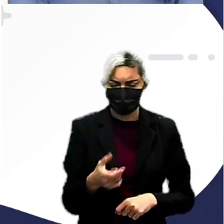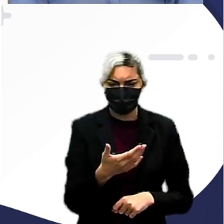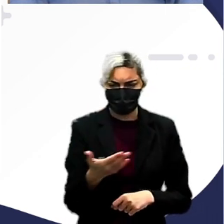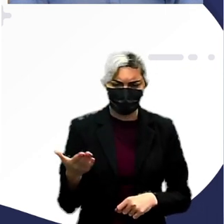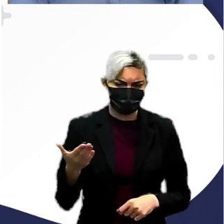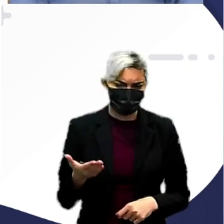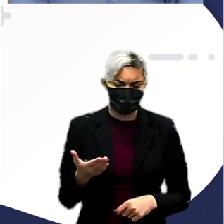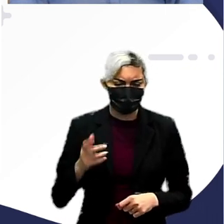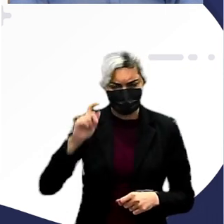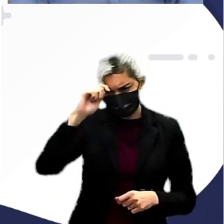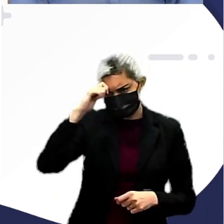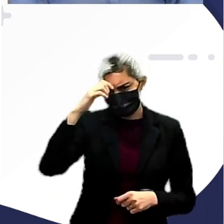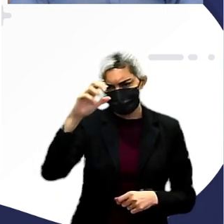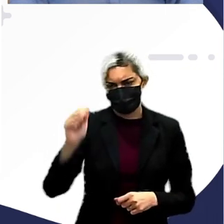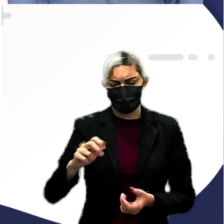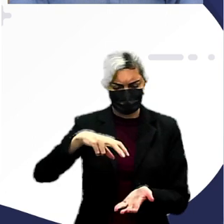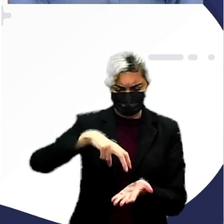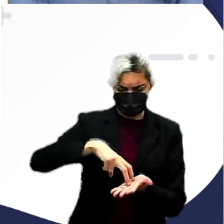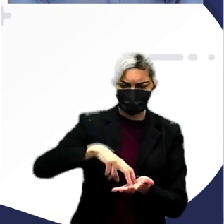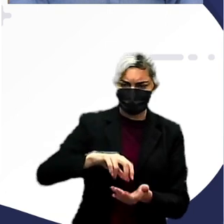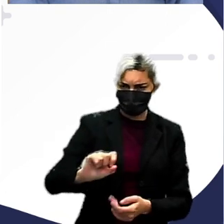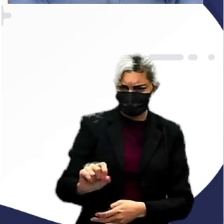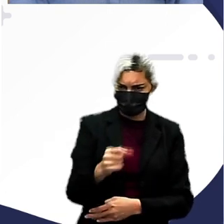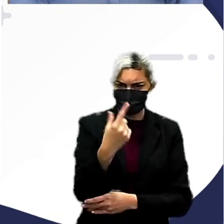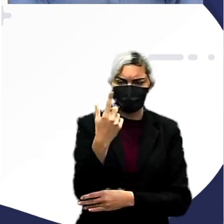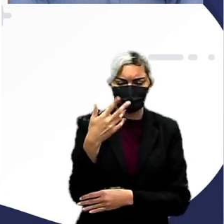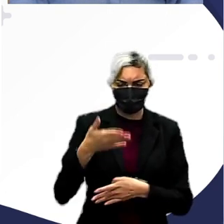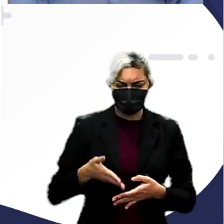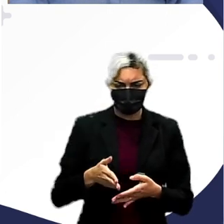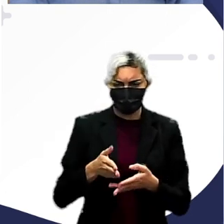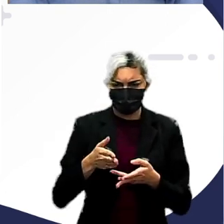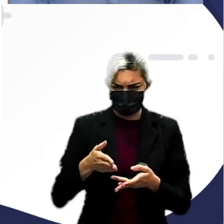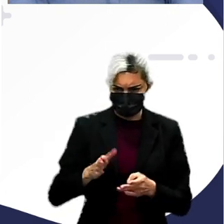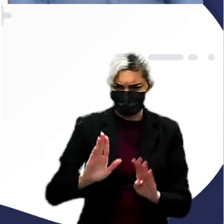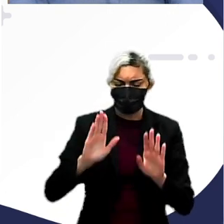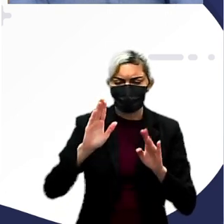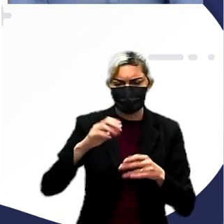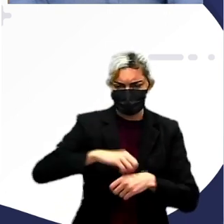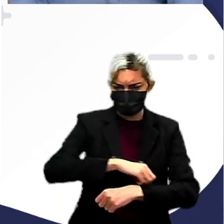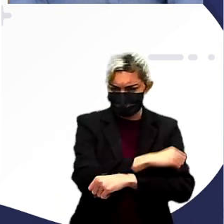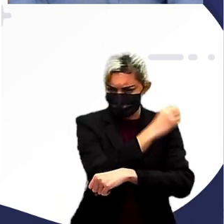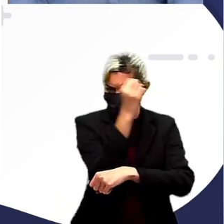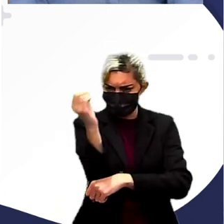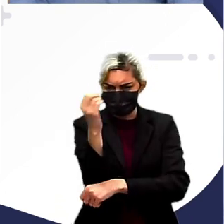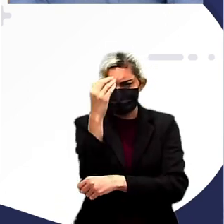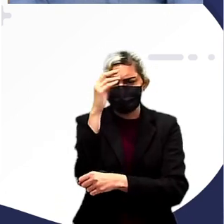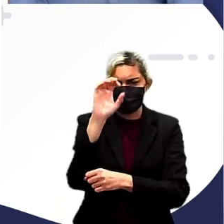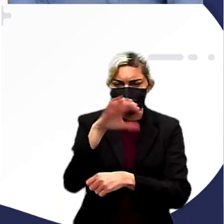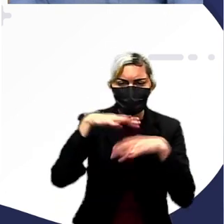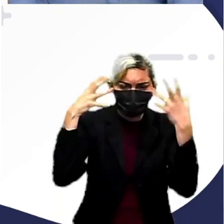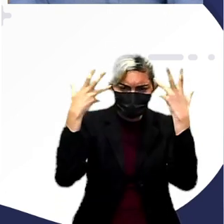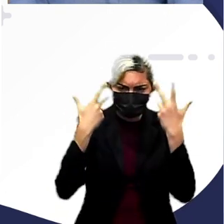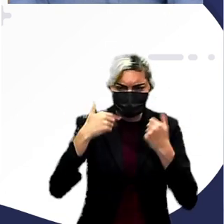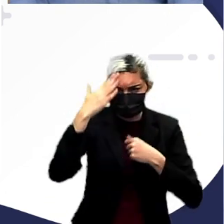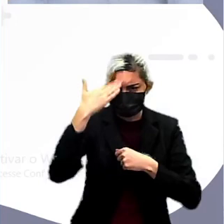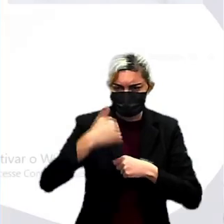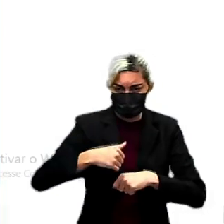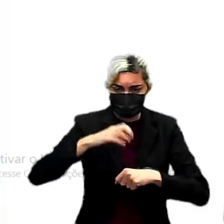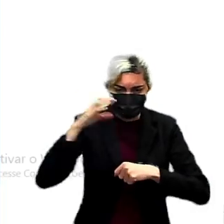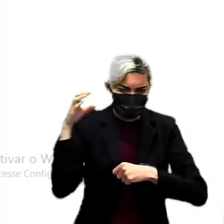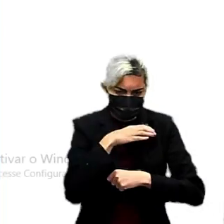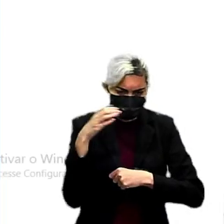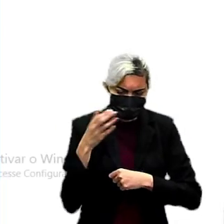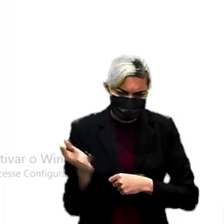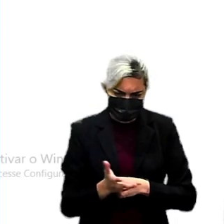que lá na África, toda manhã, quando o sol nasce, o leão sabe que deverá ser mais rápido que a mais